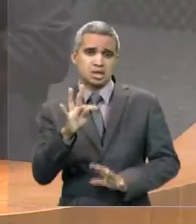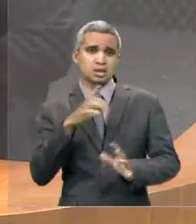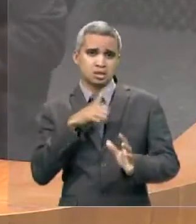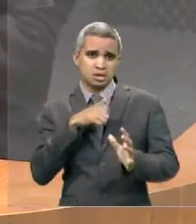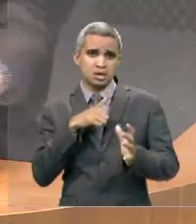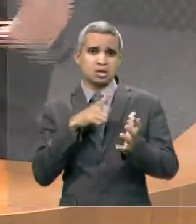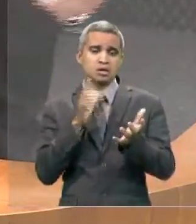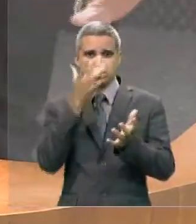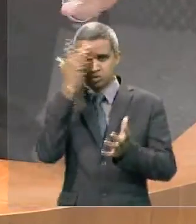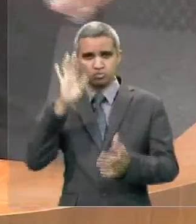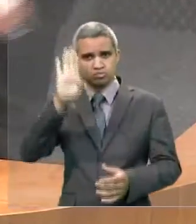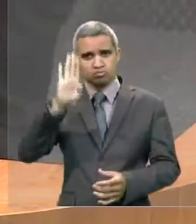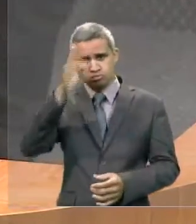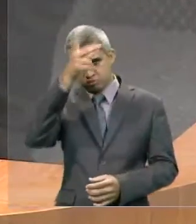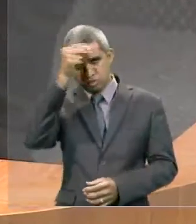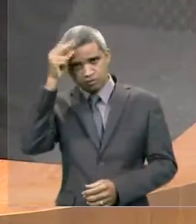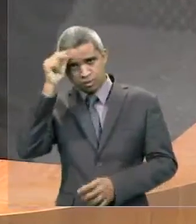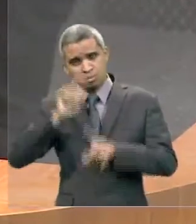também o convite. Mas